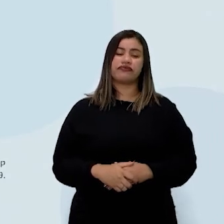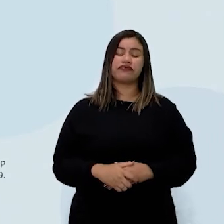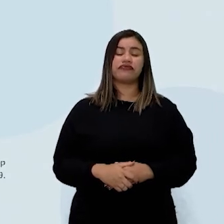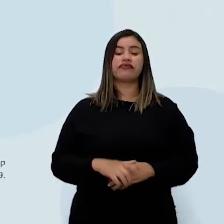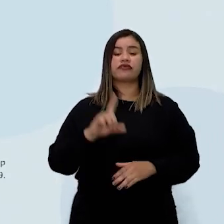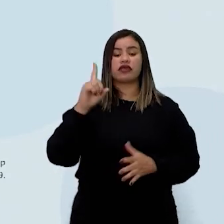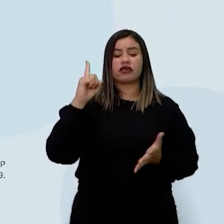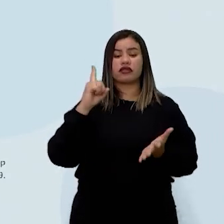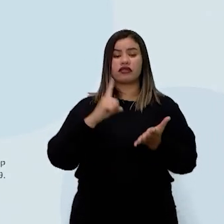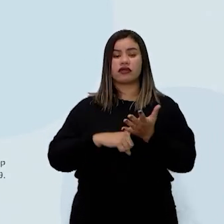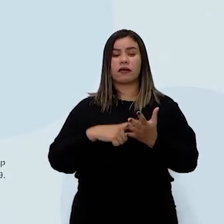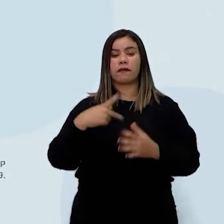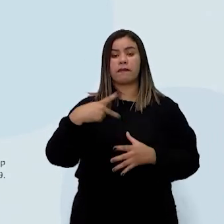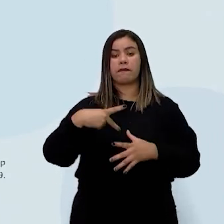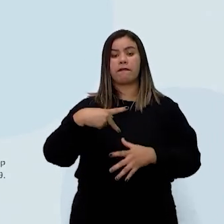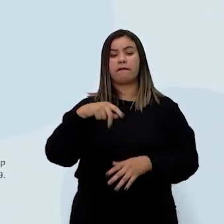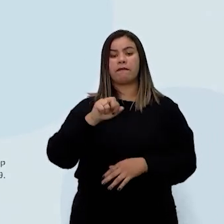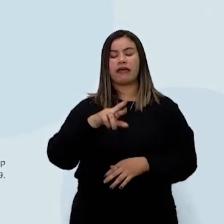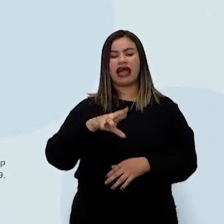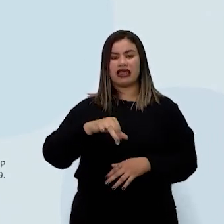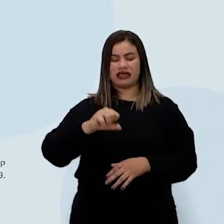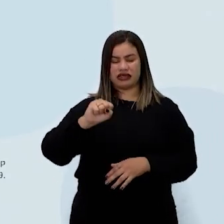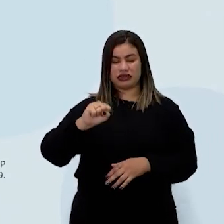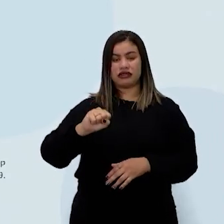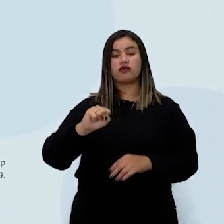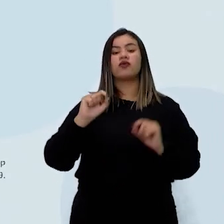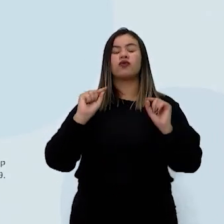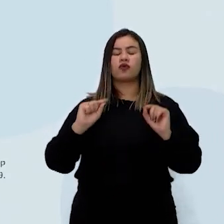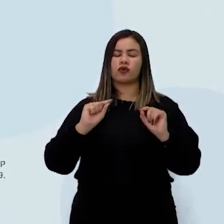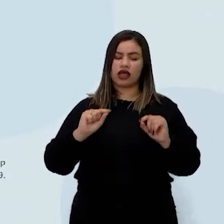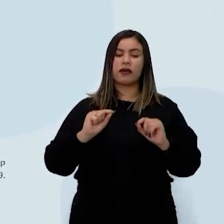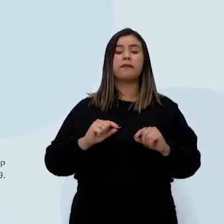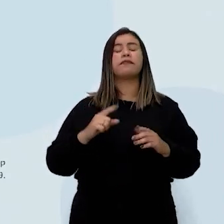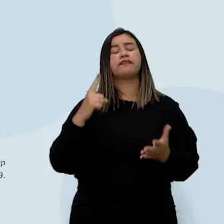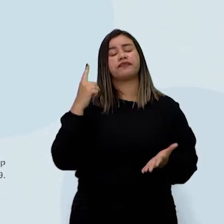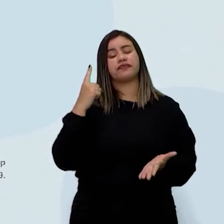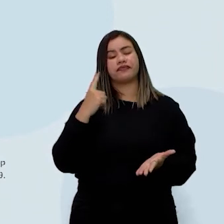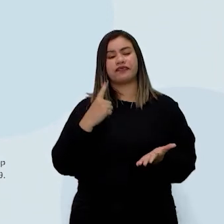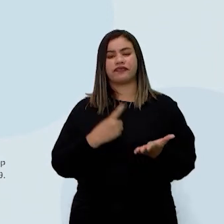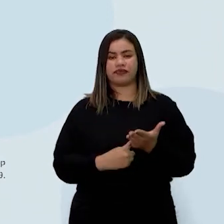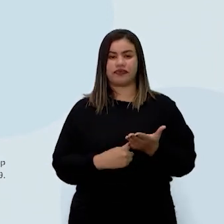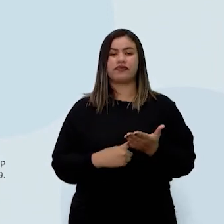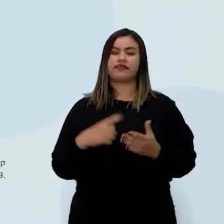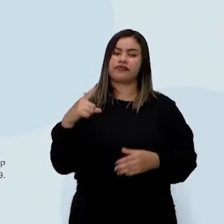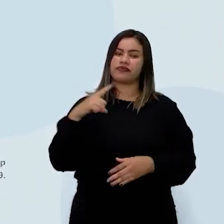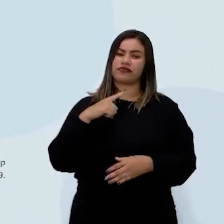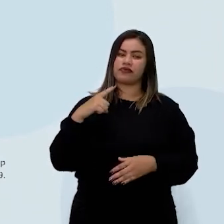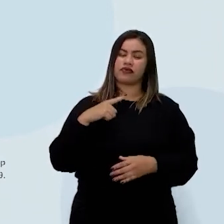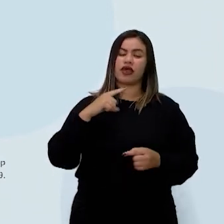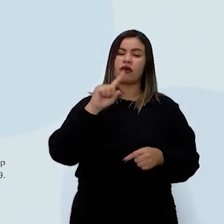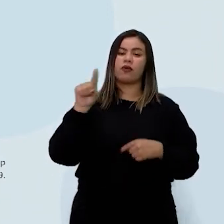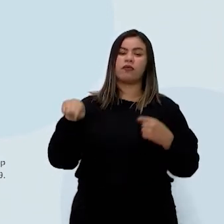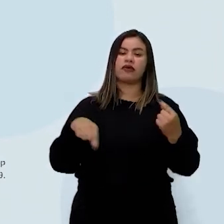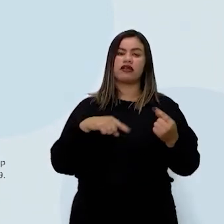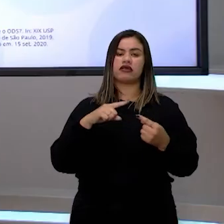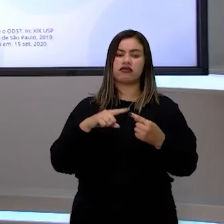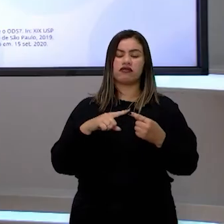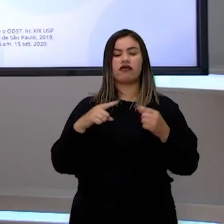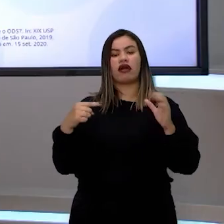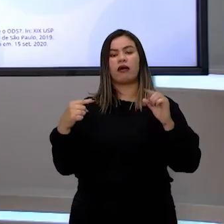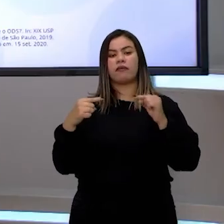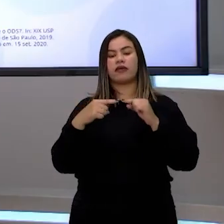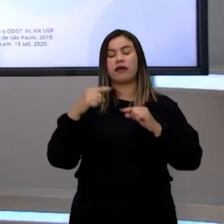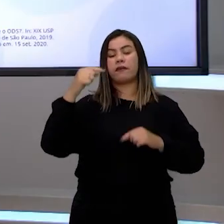ao Acordo de Paris, porque a gente tem aí nesse acordo, né, vários objetivos que o Brasil